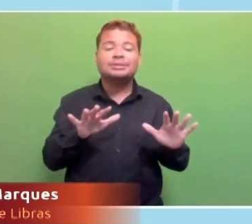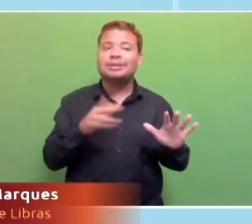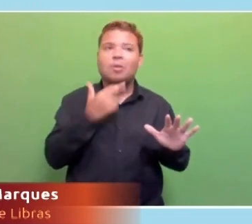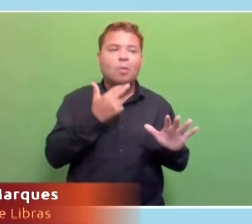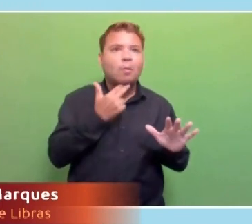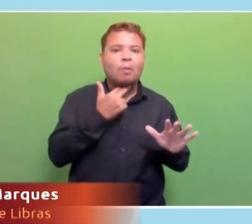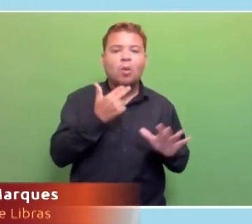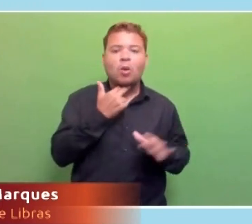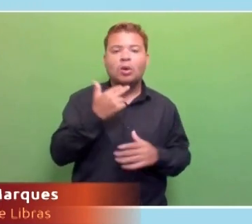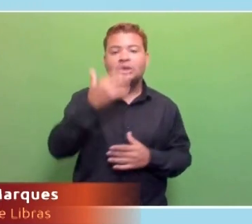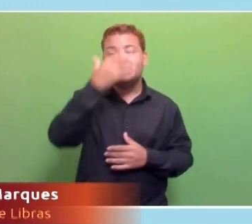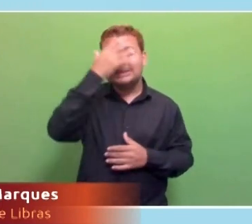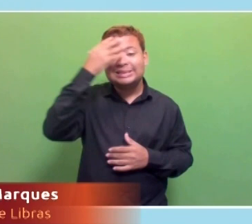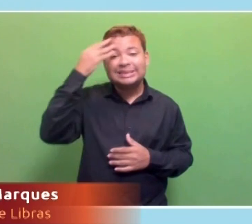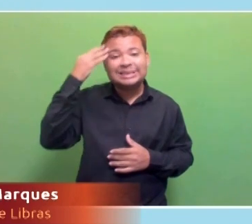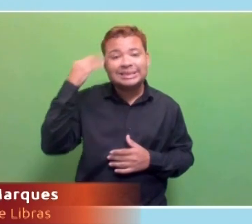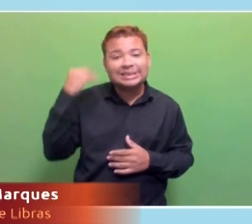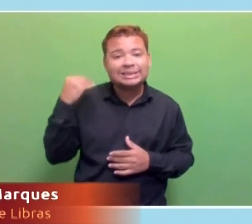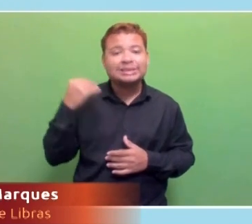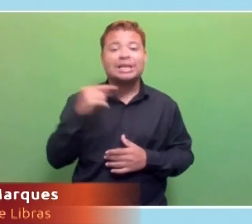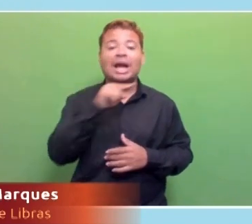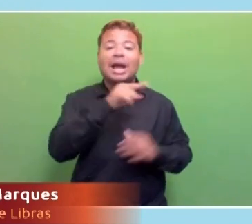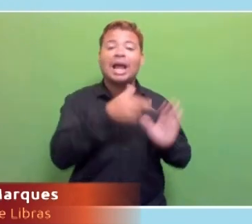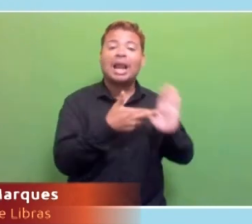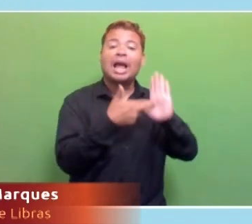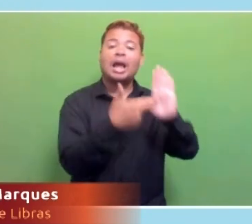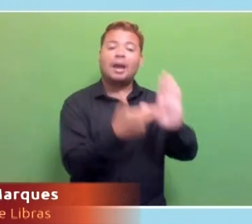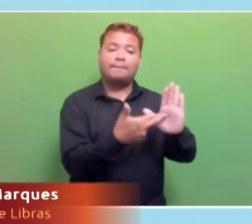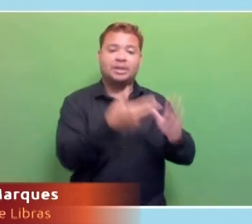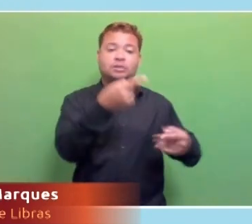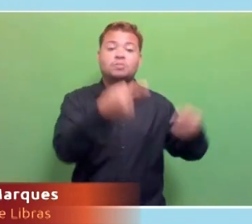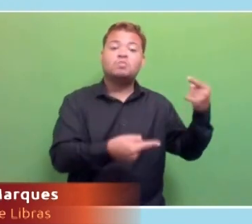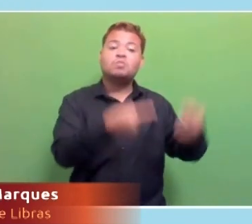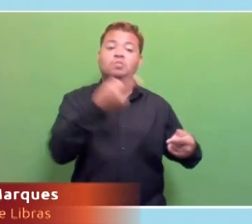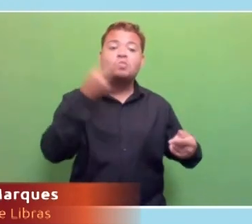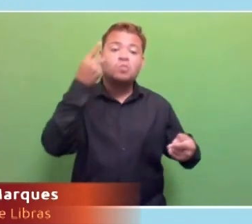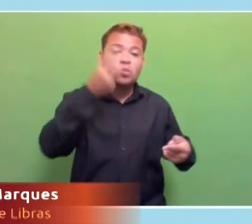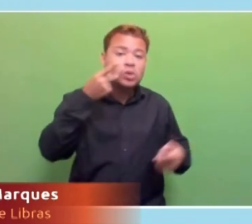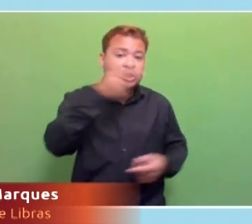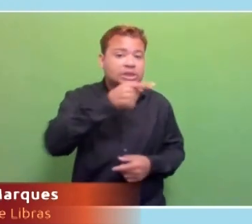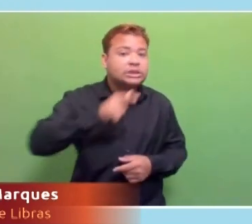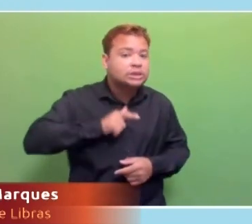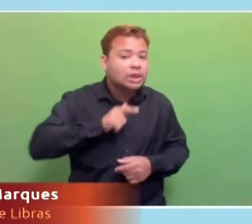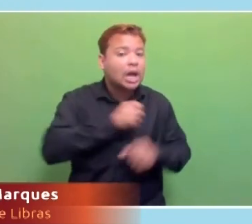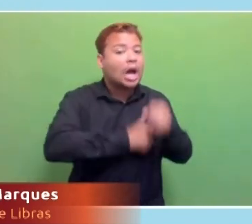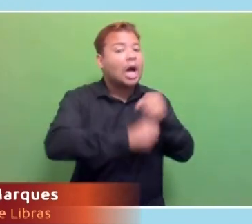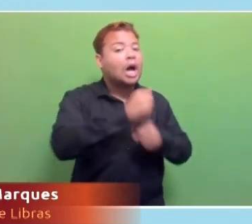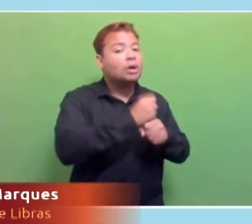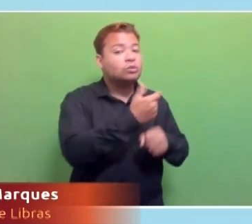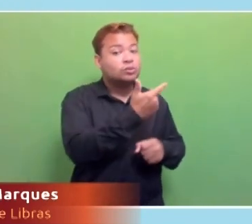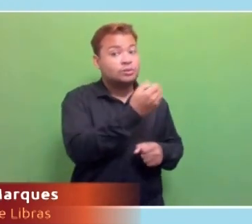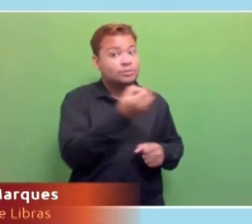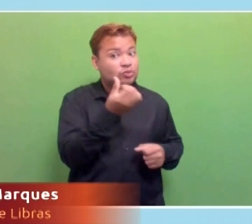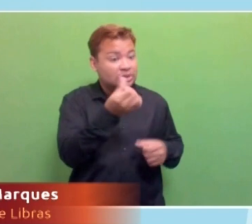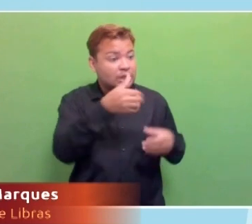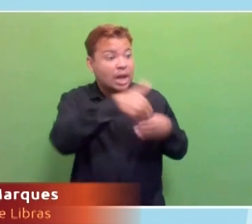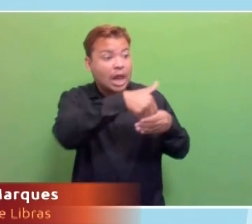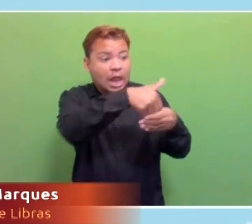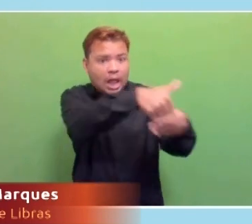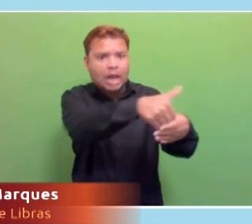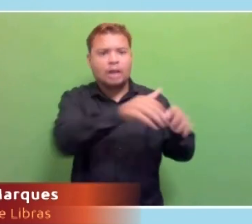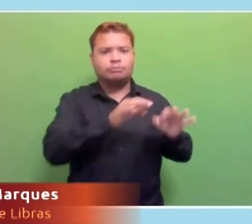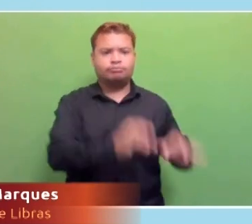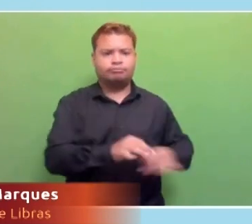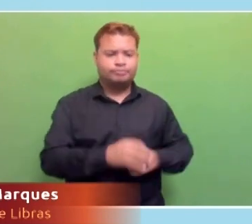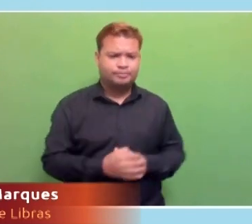esquecer, né, a representatividade política que ele obteve em 2006 por meio de eleições. Isso não quer